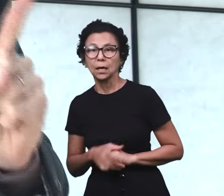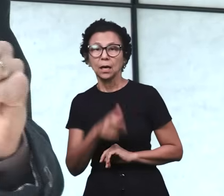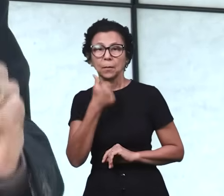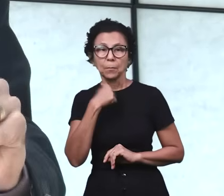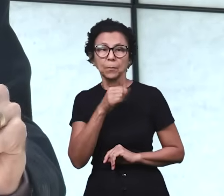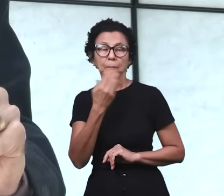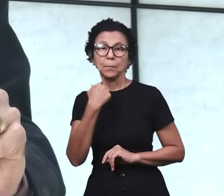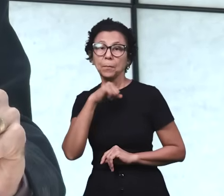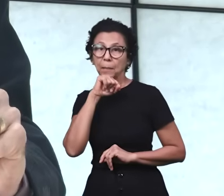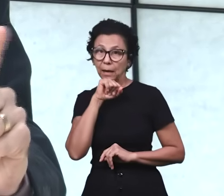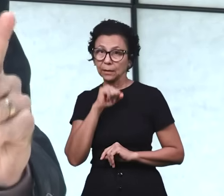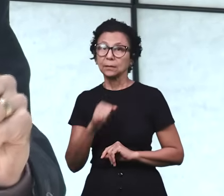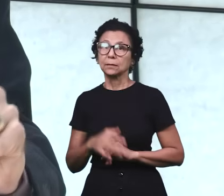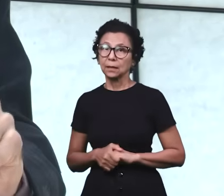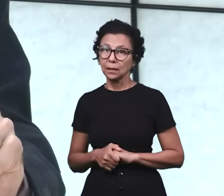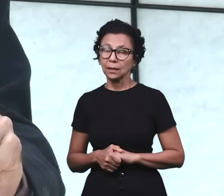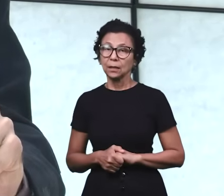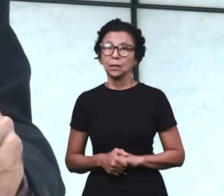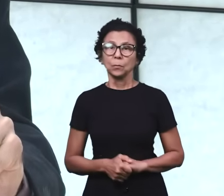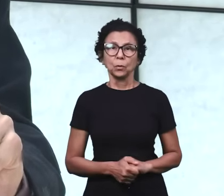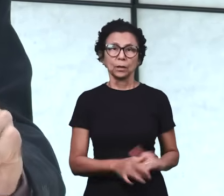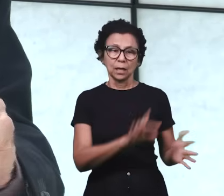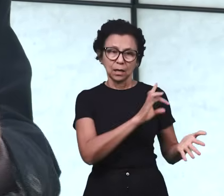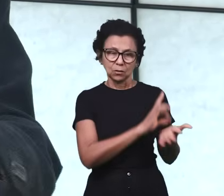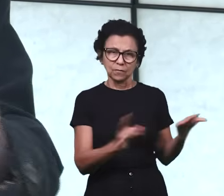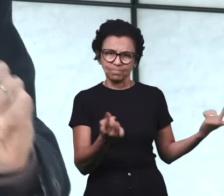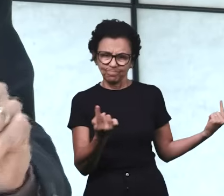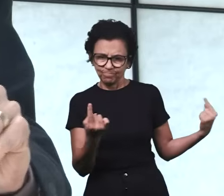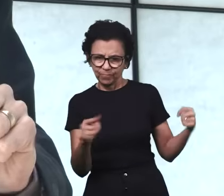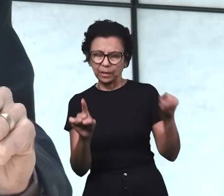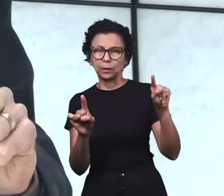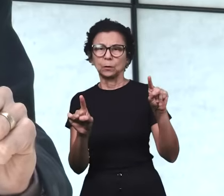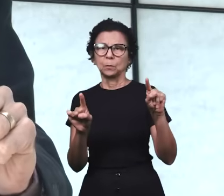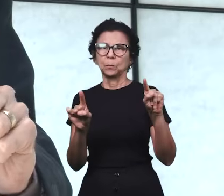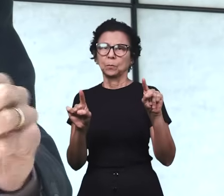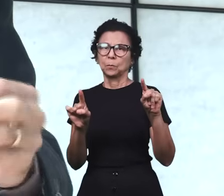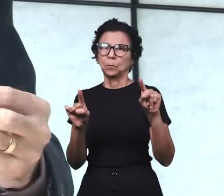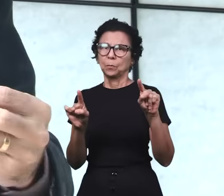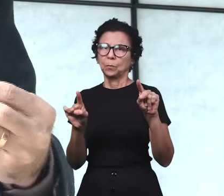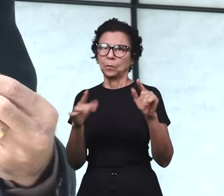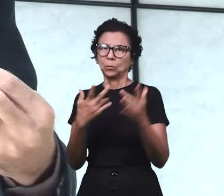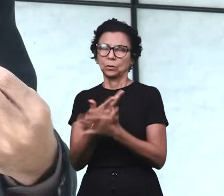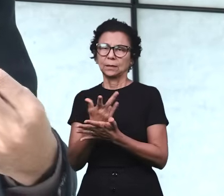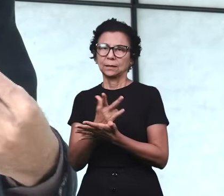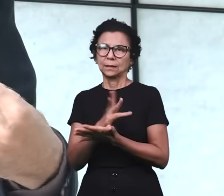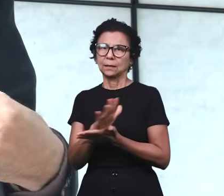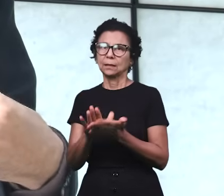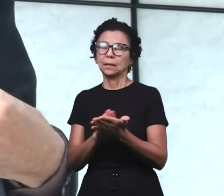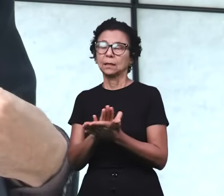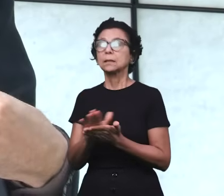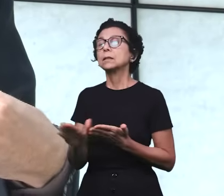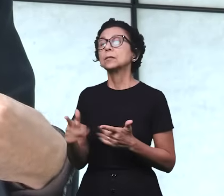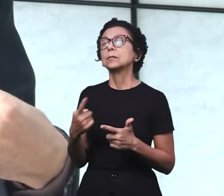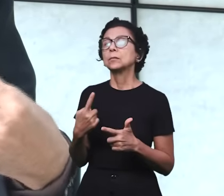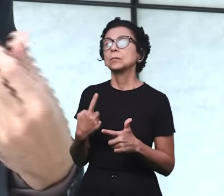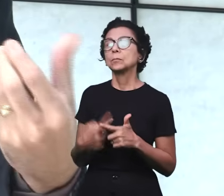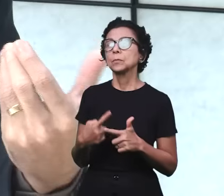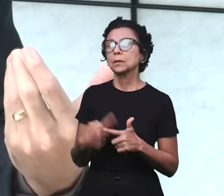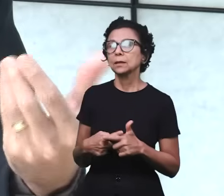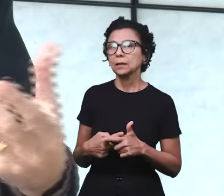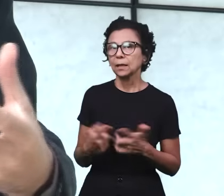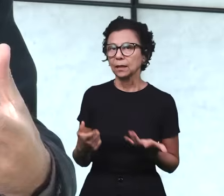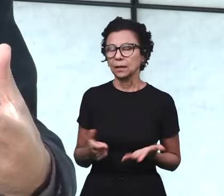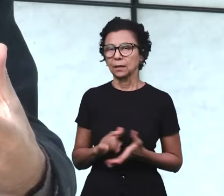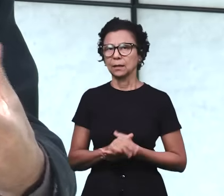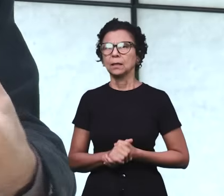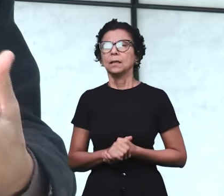dano do ataque, porque o ataque vem, mas que não sofrerão dano. Por quê? Porque estão à retaguarda. E